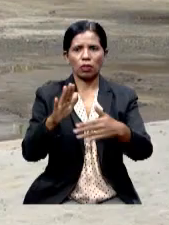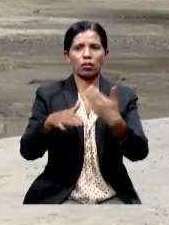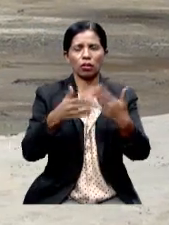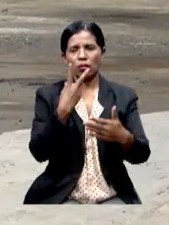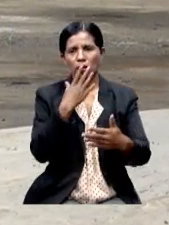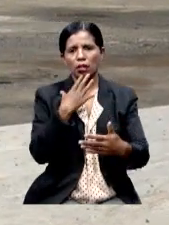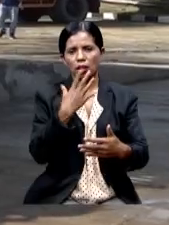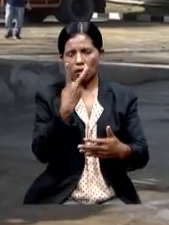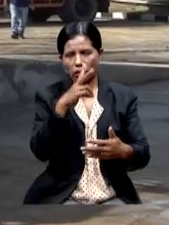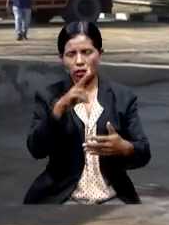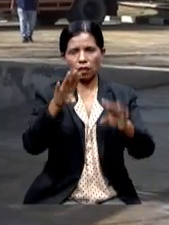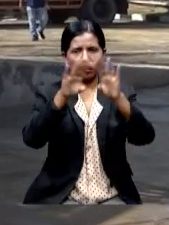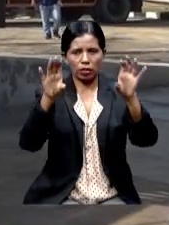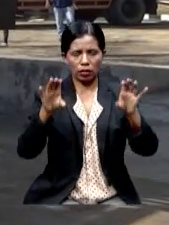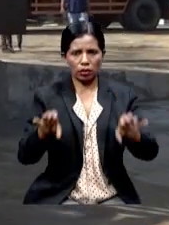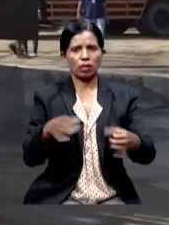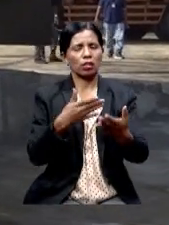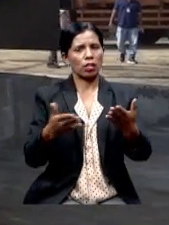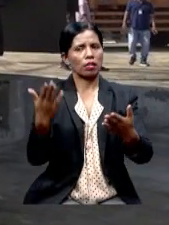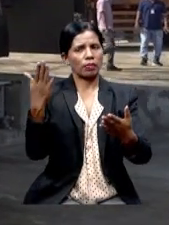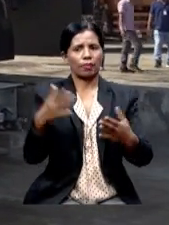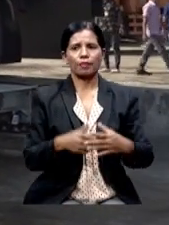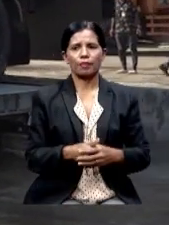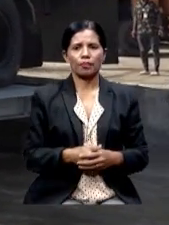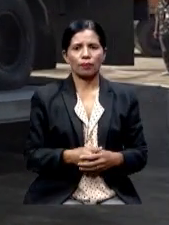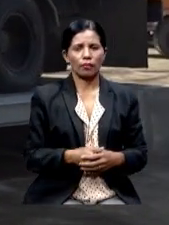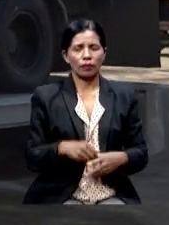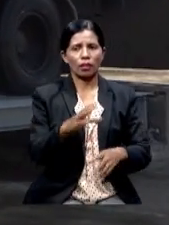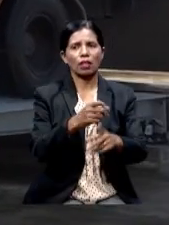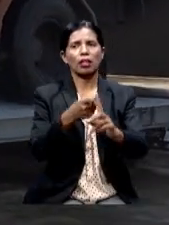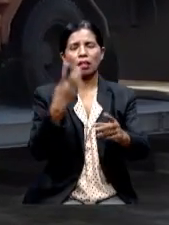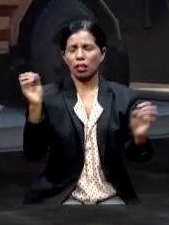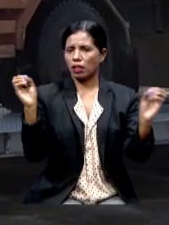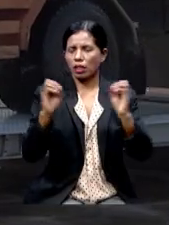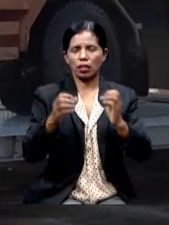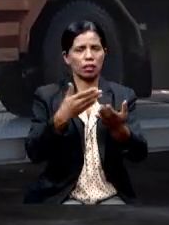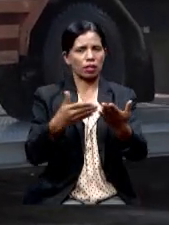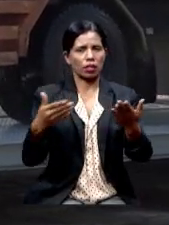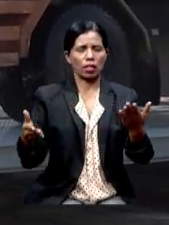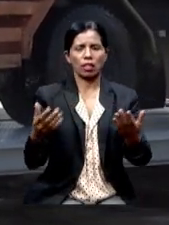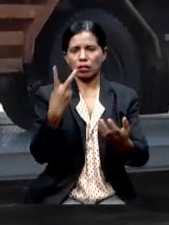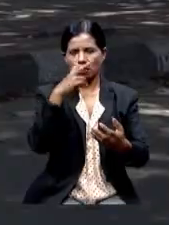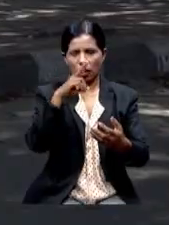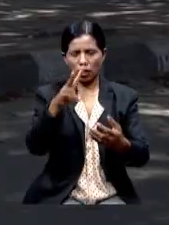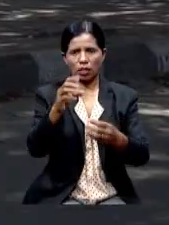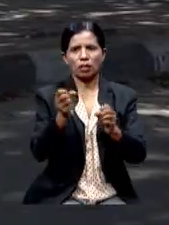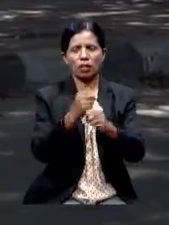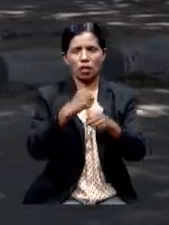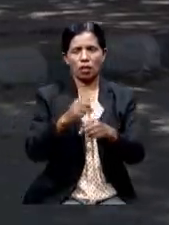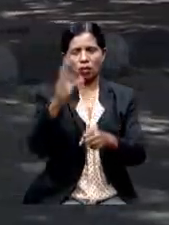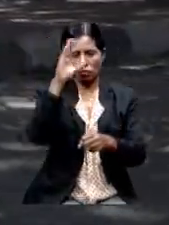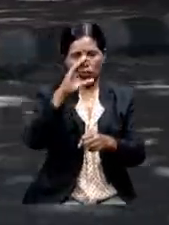harede certificação ba produto refere. Durante ne parte quarentena lai equipamento adequado, atu halo